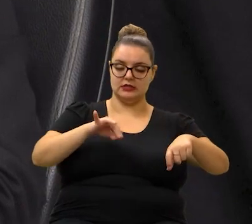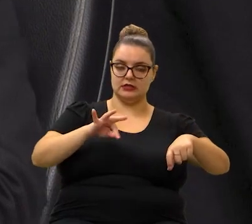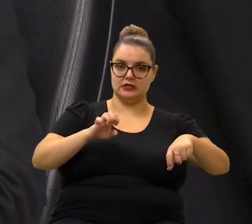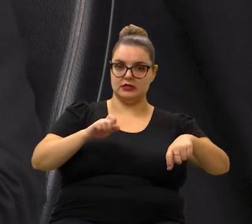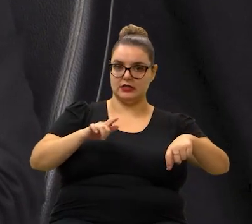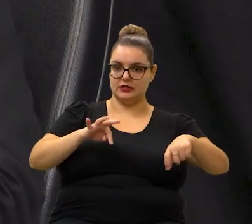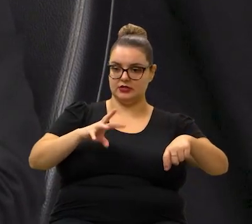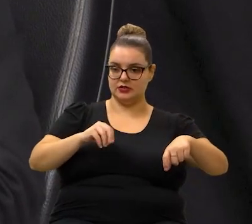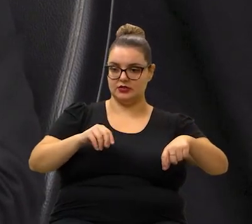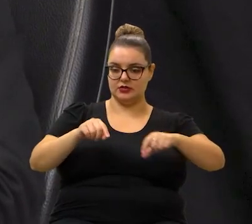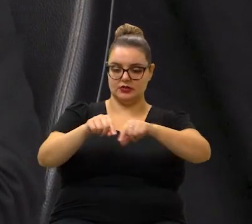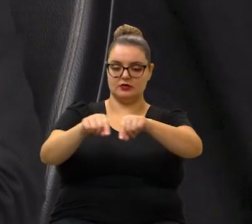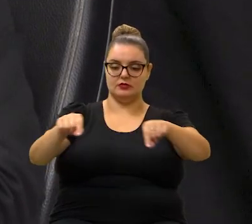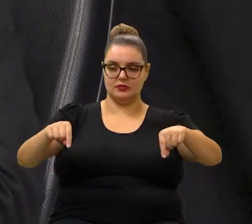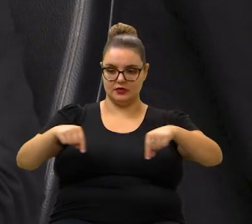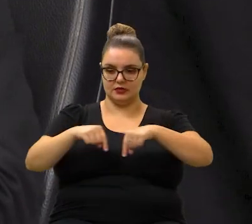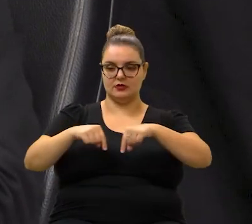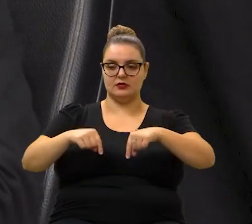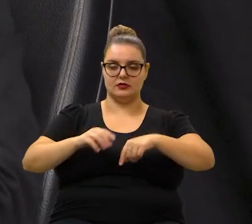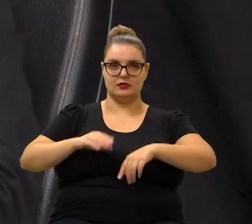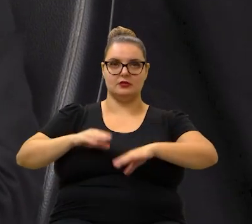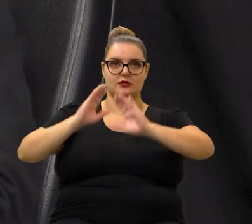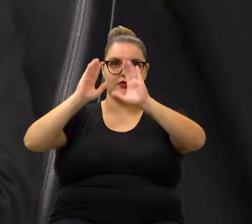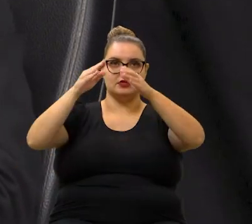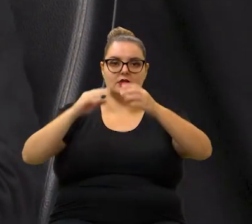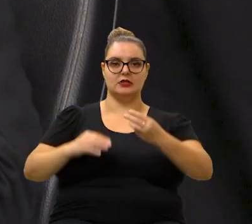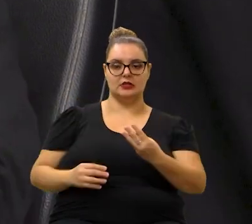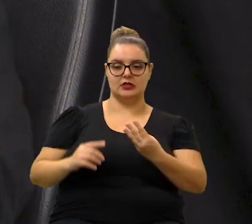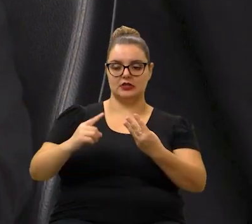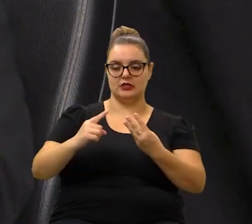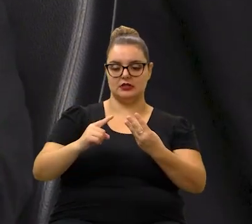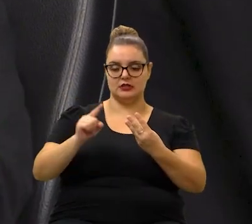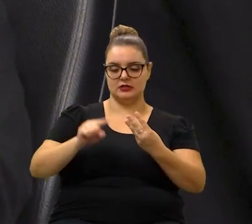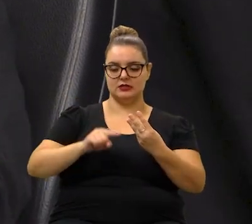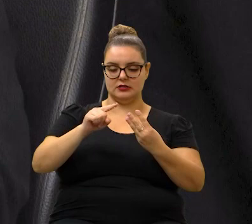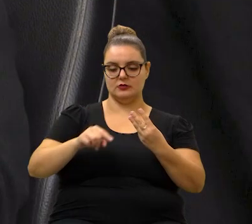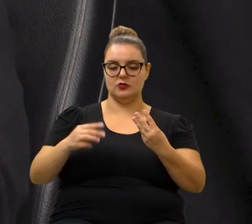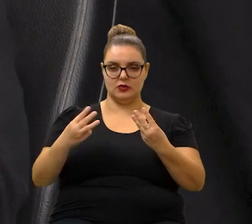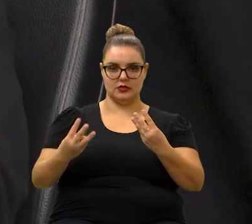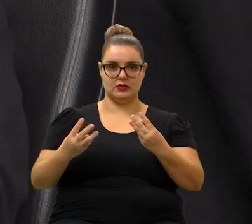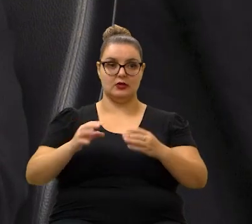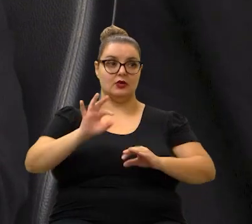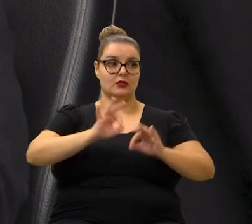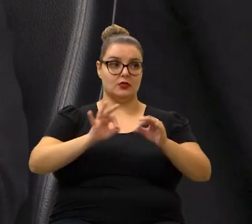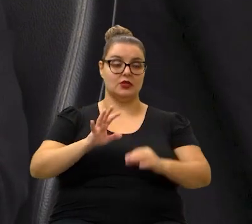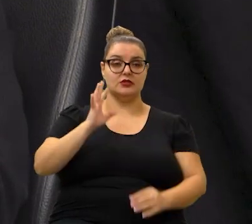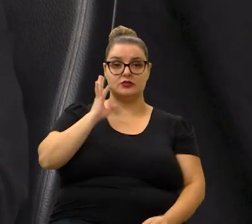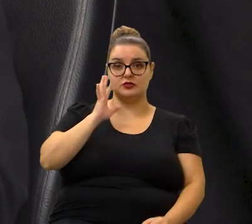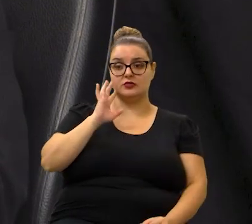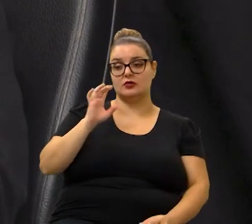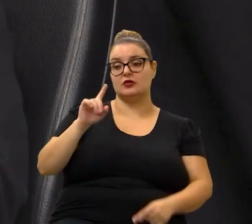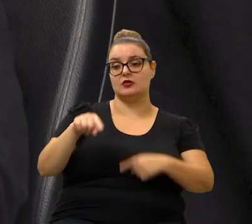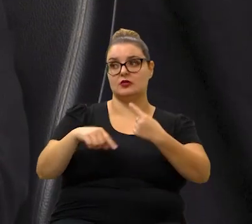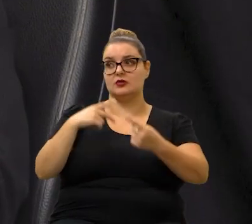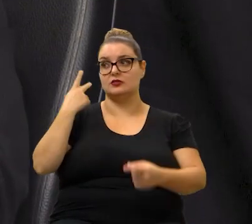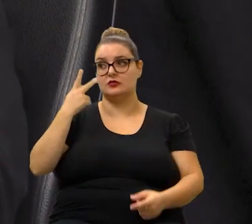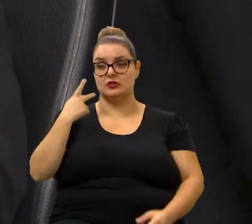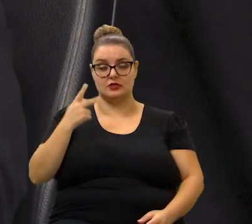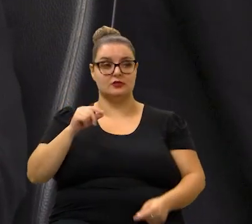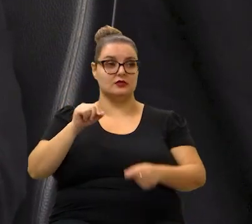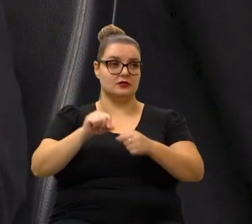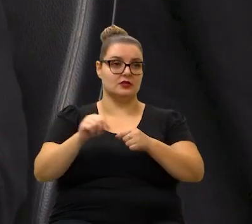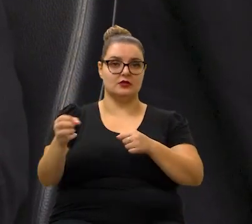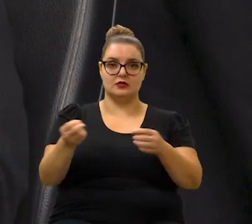e de uma quadra de basquete 3x TR tá então é um projeto muito legal outros vereadores já fizeram também e